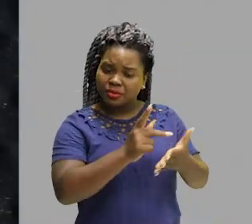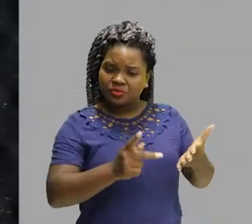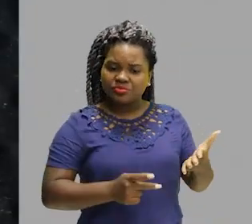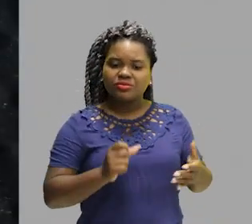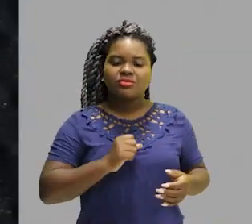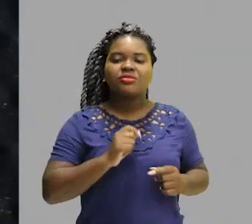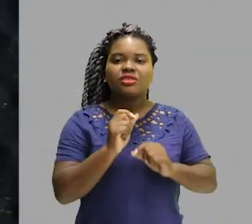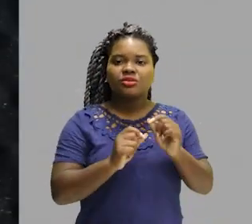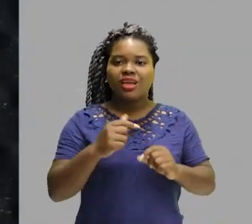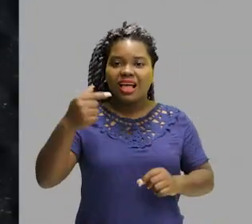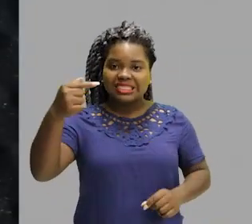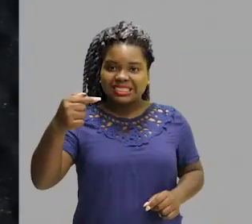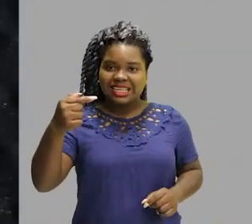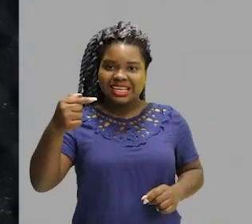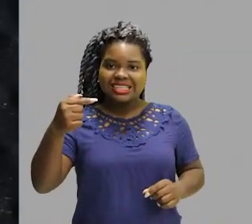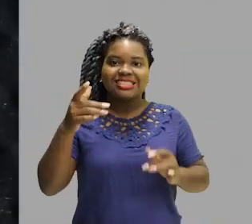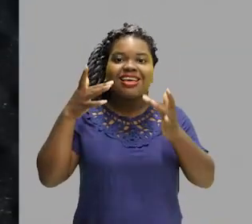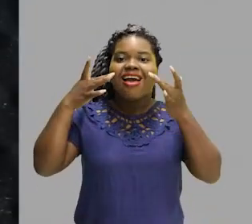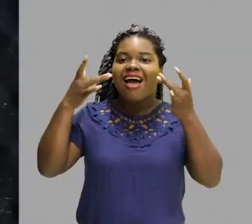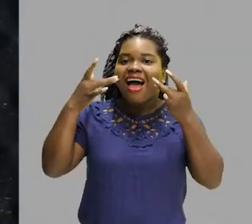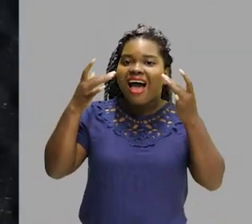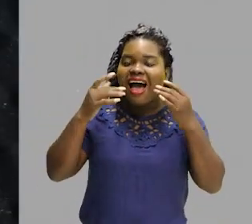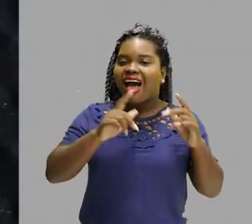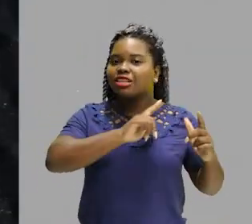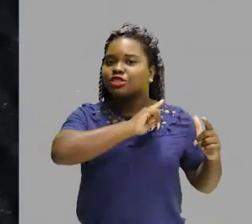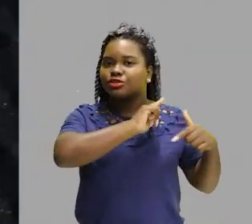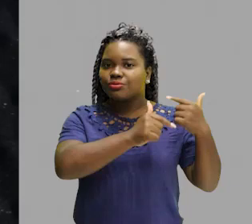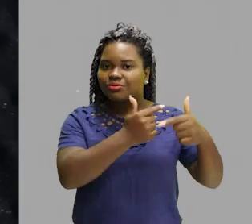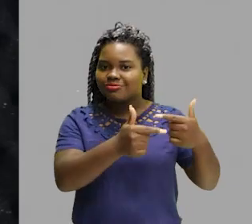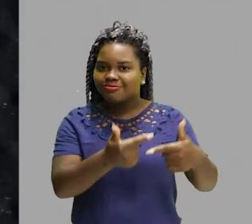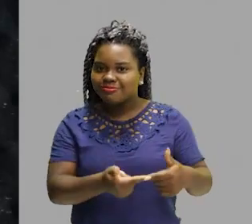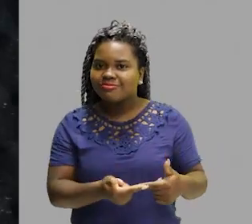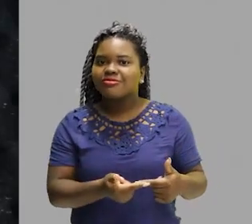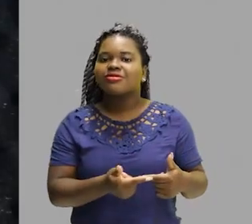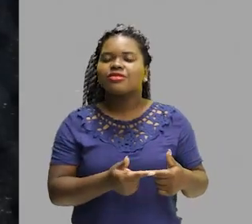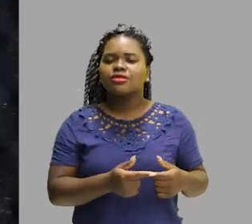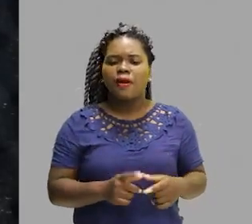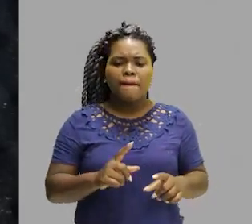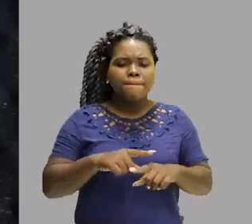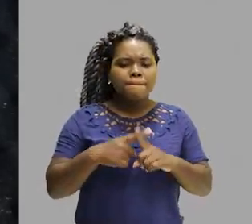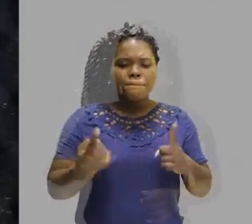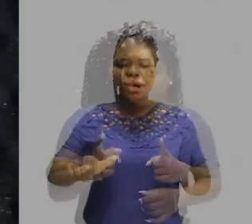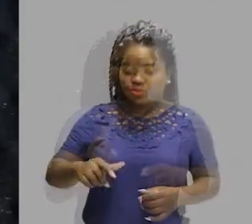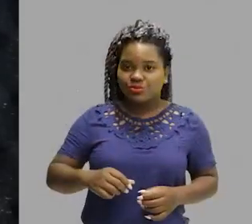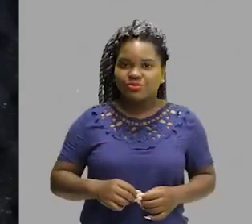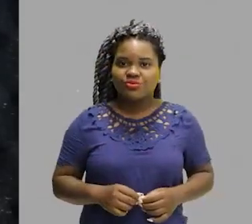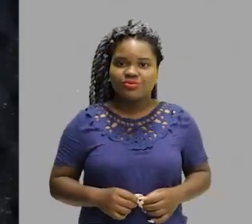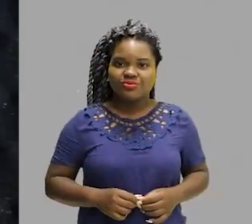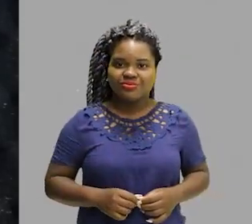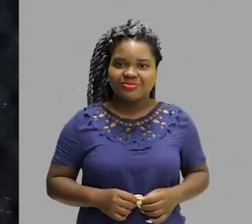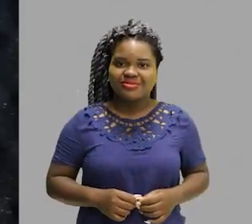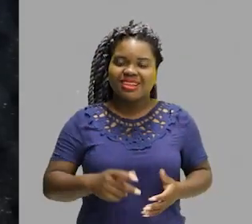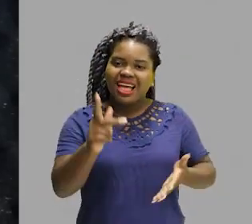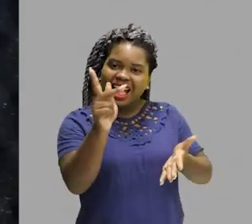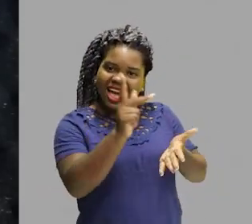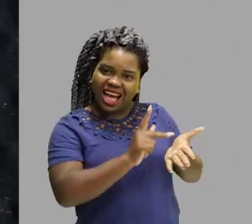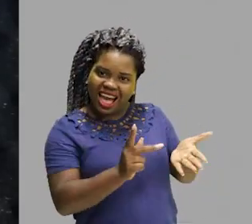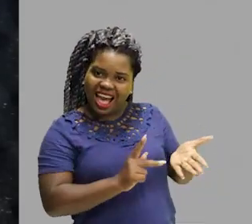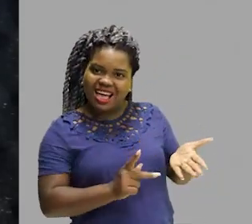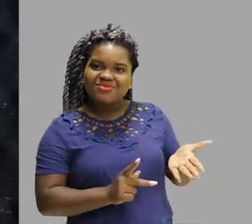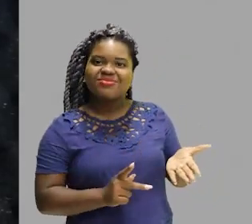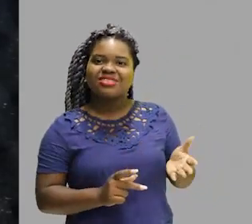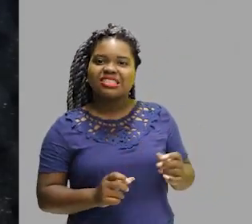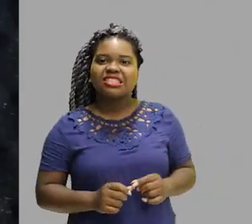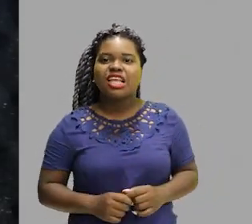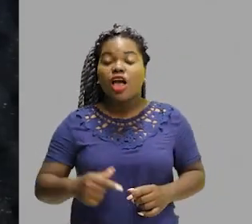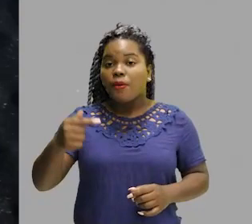7 artes tradicionais. Aí você fica perguntando, quais são as outras, né? A poesia, ela é uma